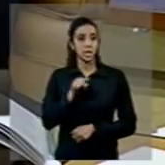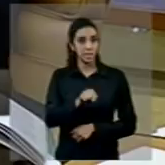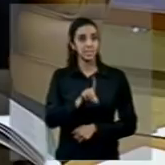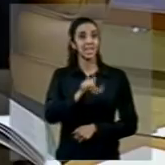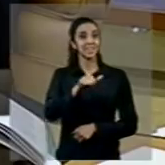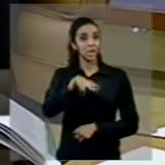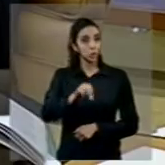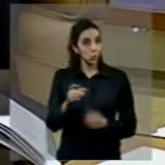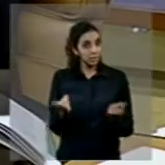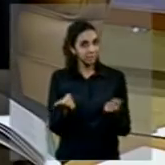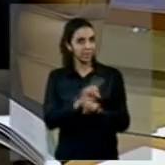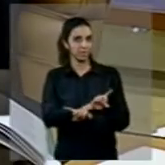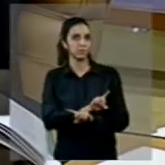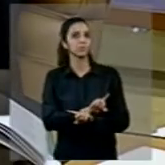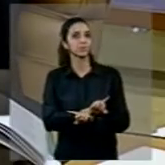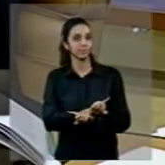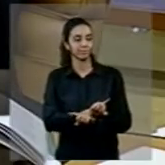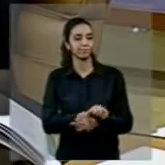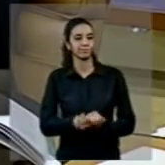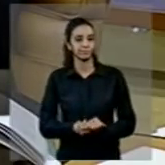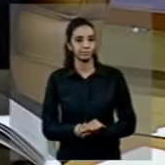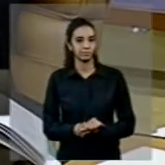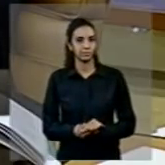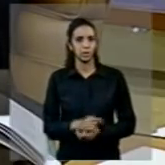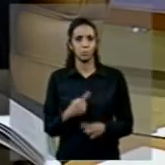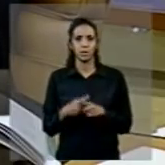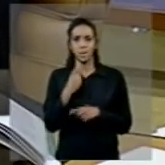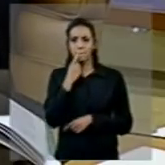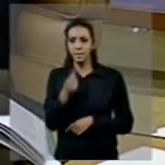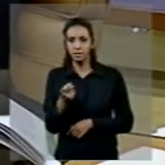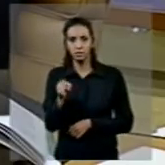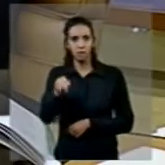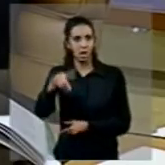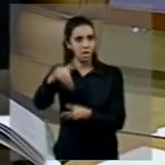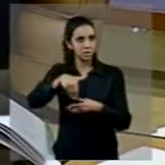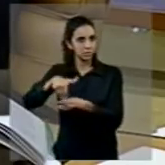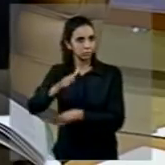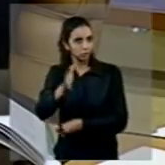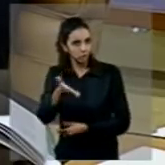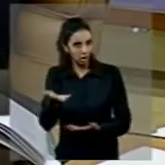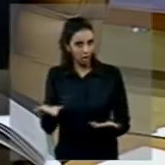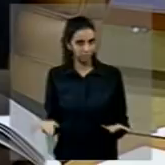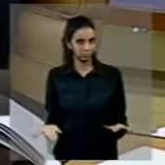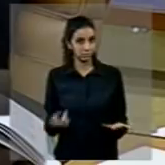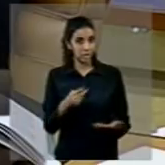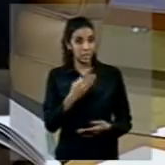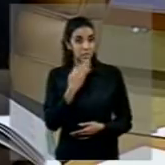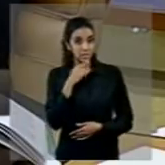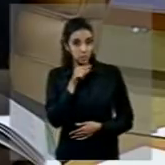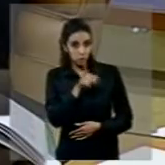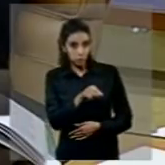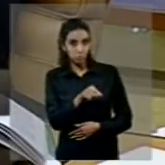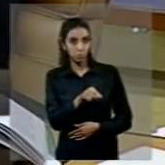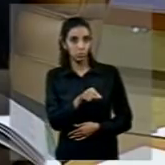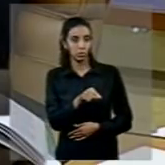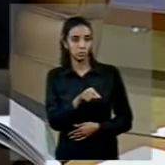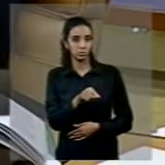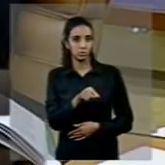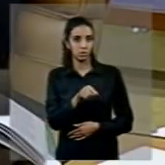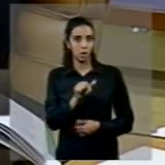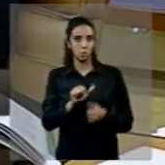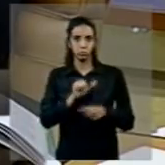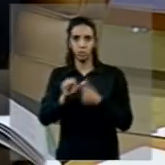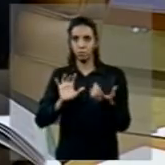inverso. Há 10 dias da eleição, uma decisão dessa natureza seria realmente